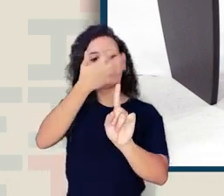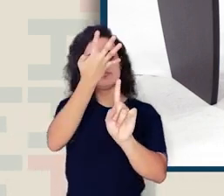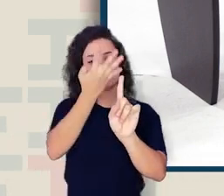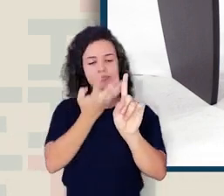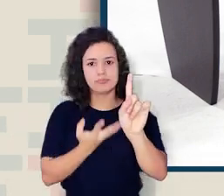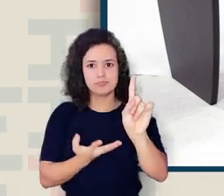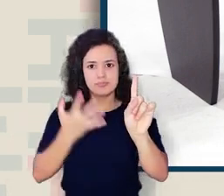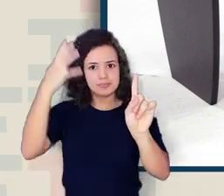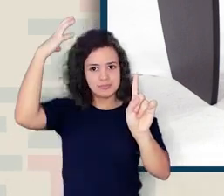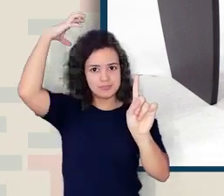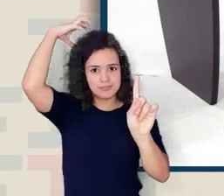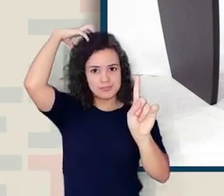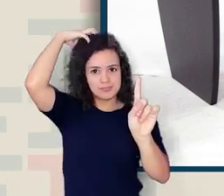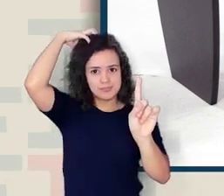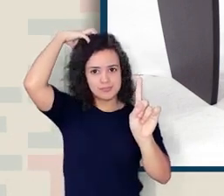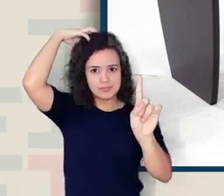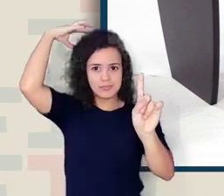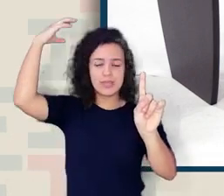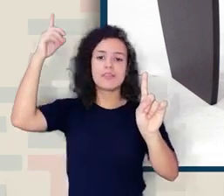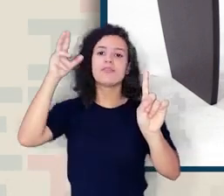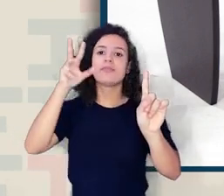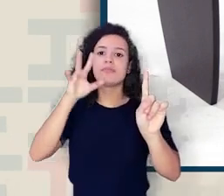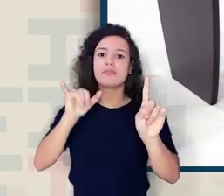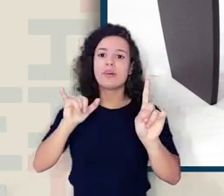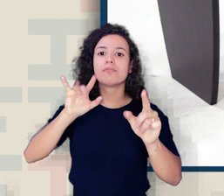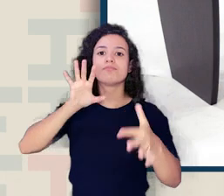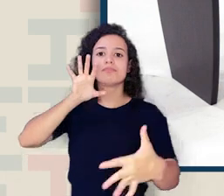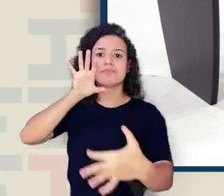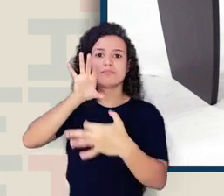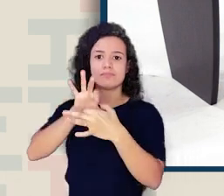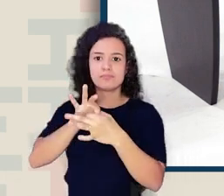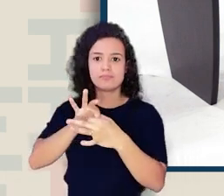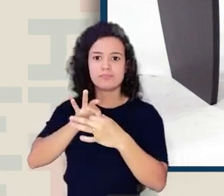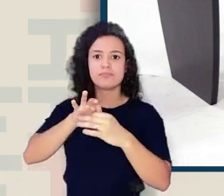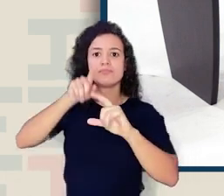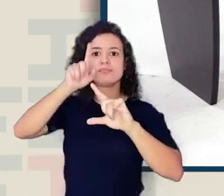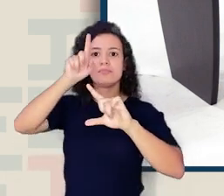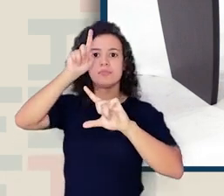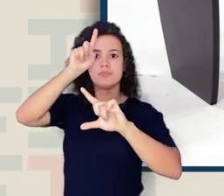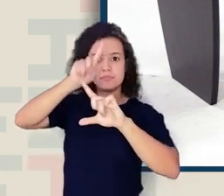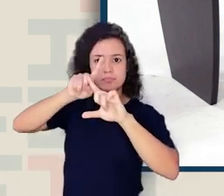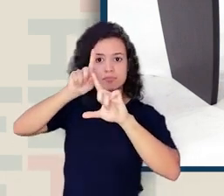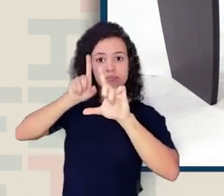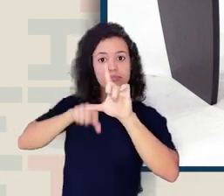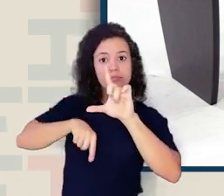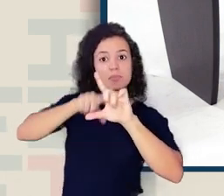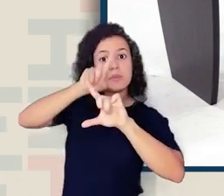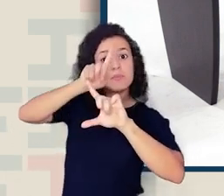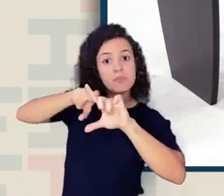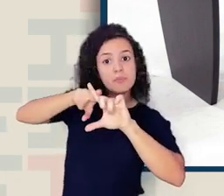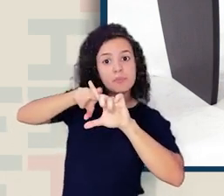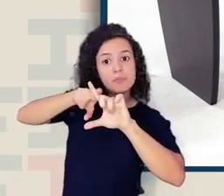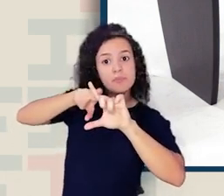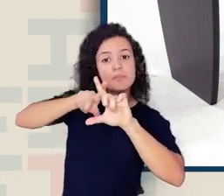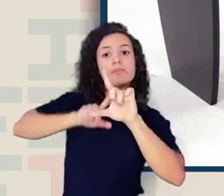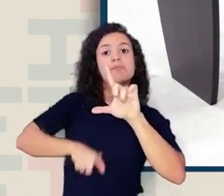de majestade. E essa dança vai justamente acompanhar o quê? O meu toque